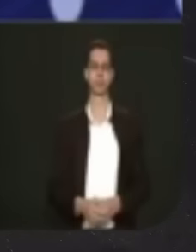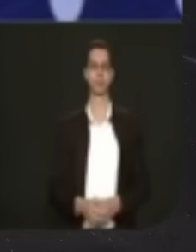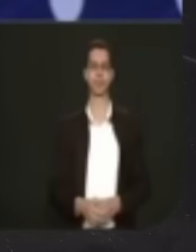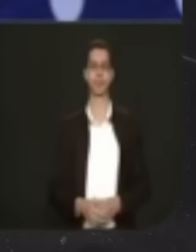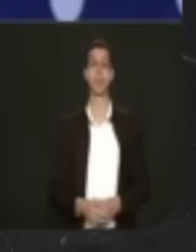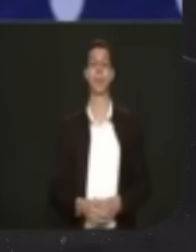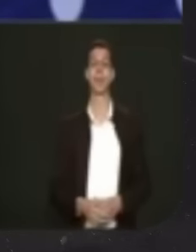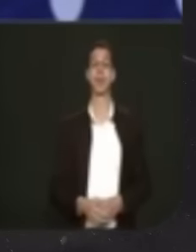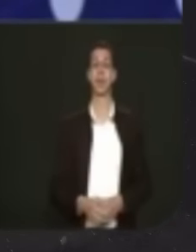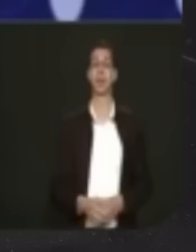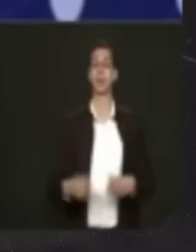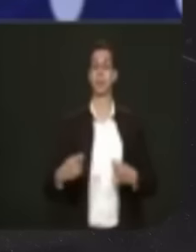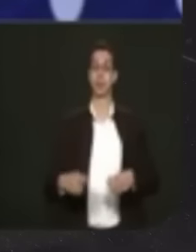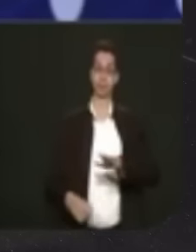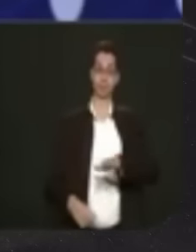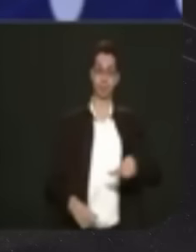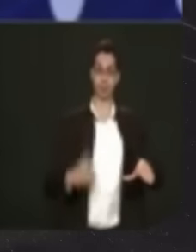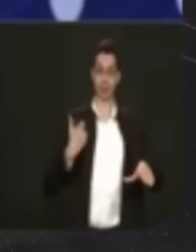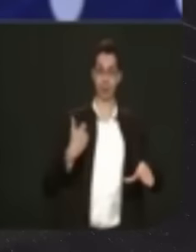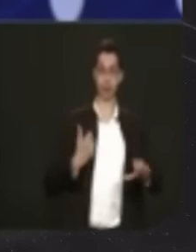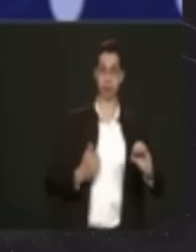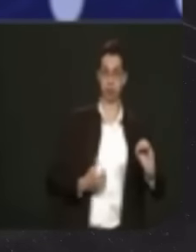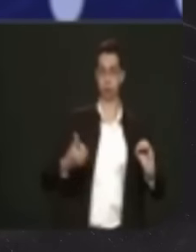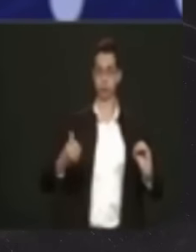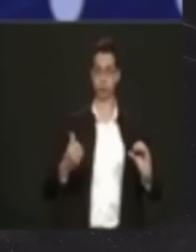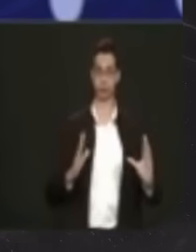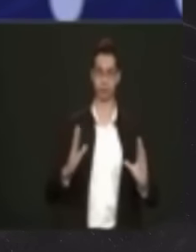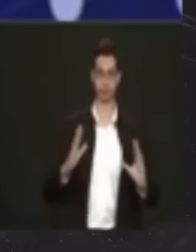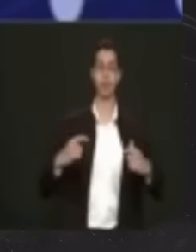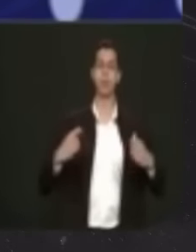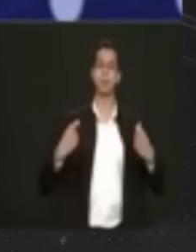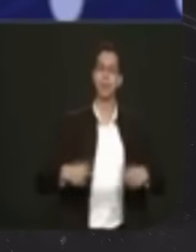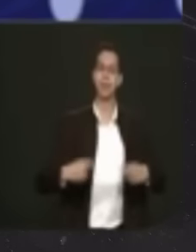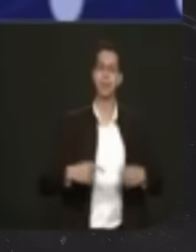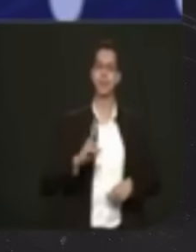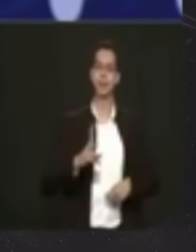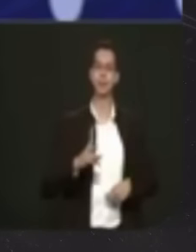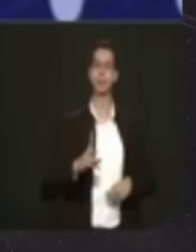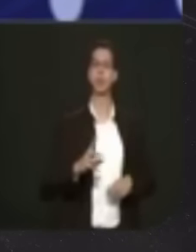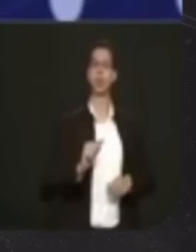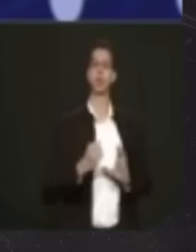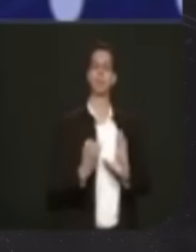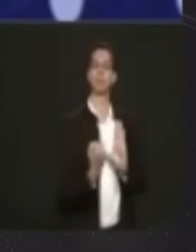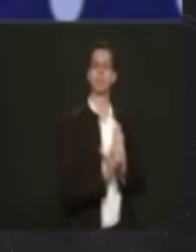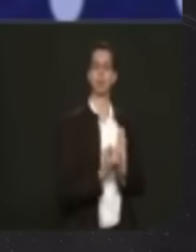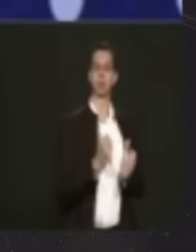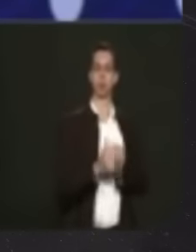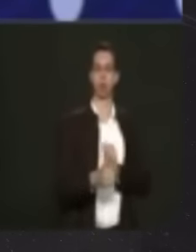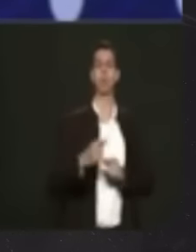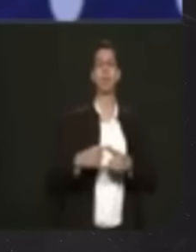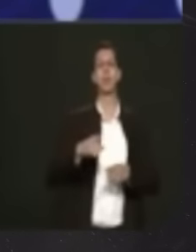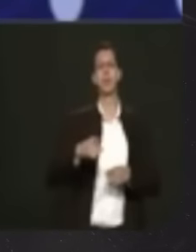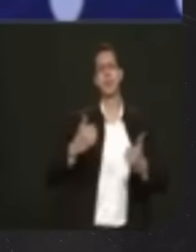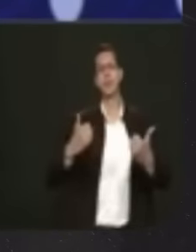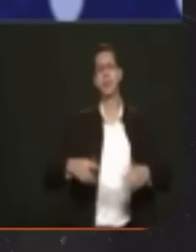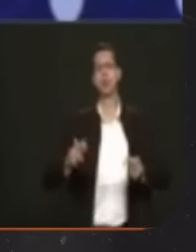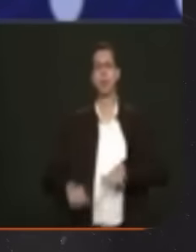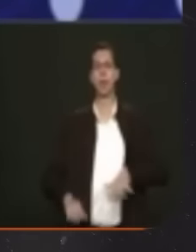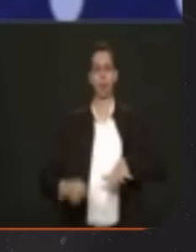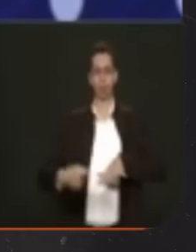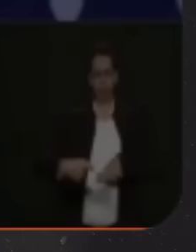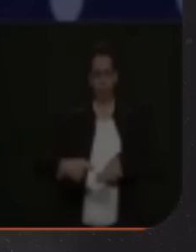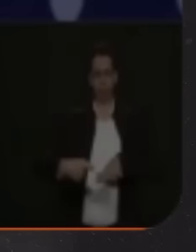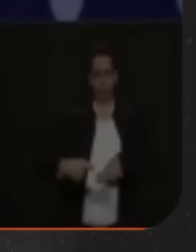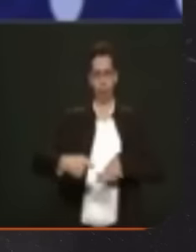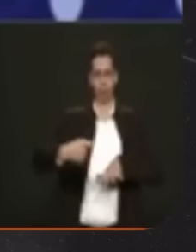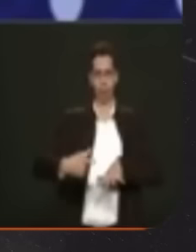identidade esportiva sabe por quê porque alguém vai falar de Cracolândia aqui hoje tem 80.000 pessoas em situação de rua você não vai achar nenhum esportista lá eu